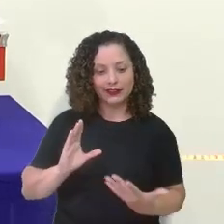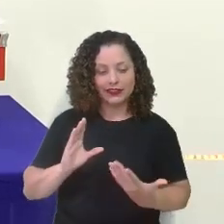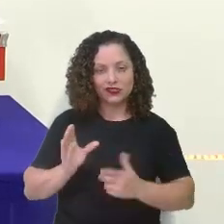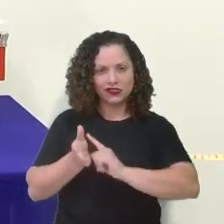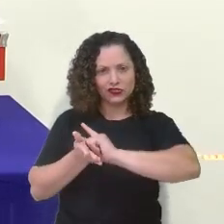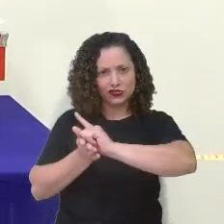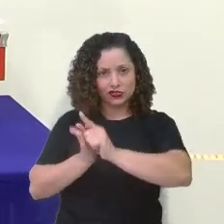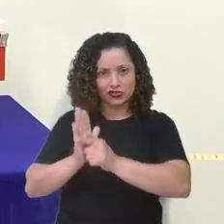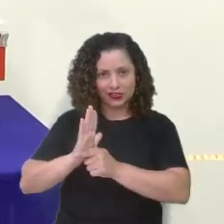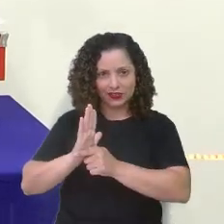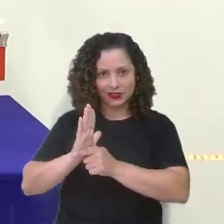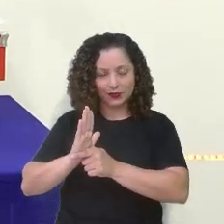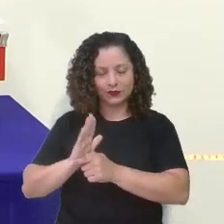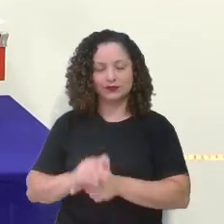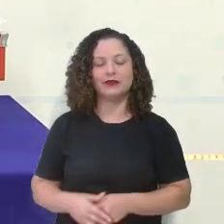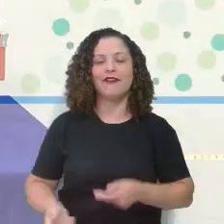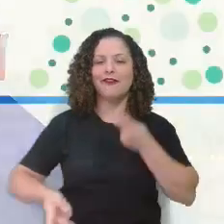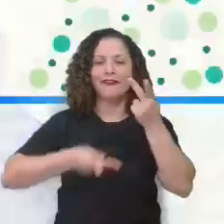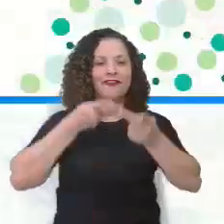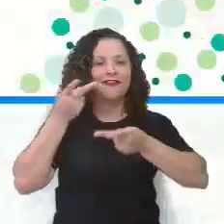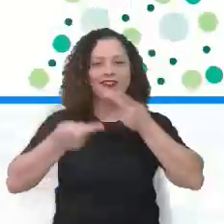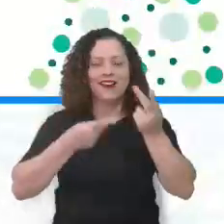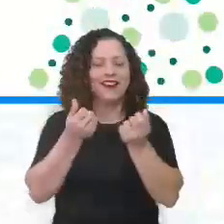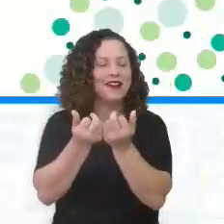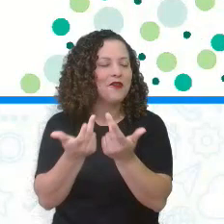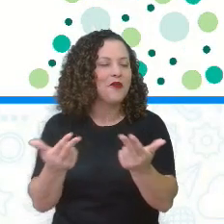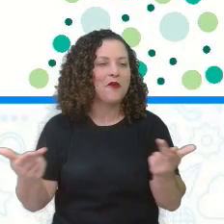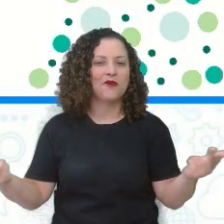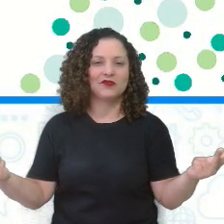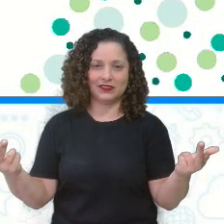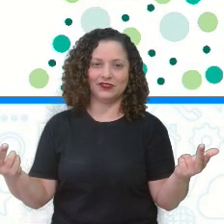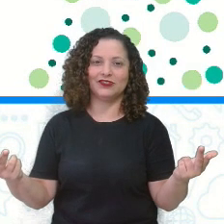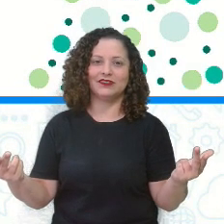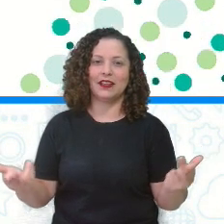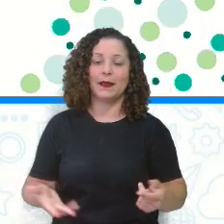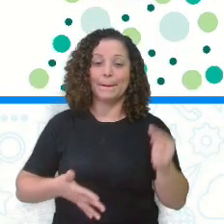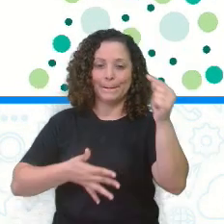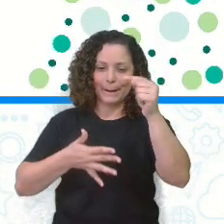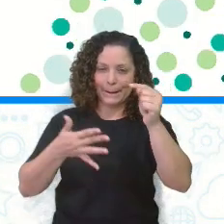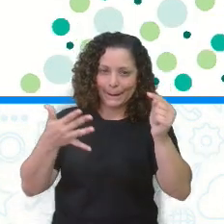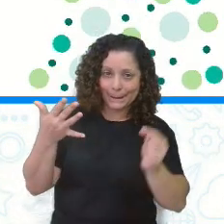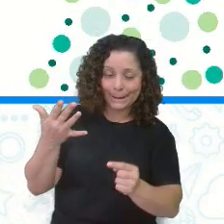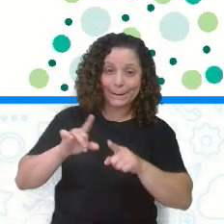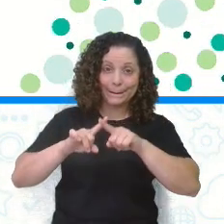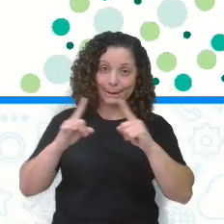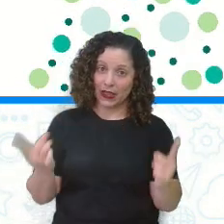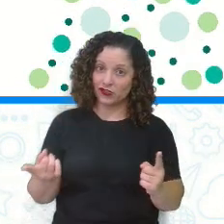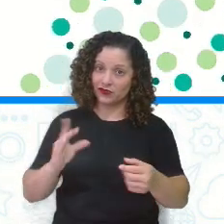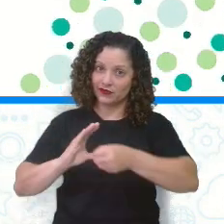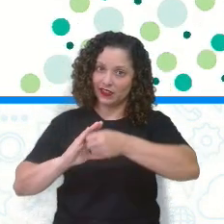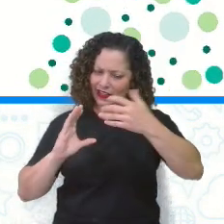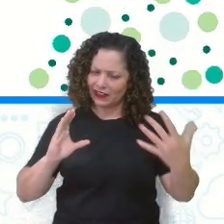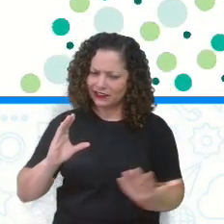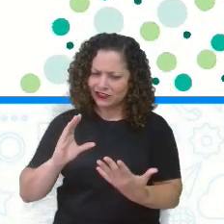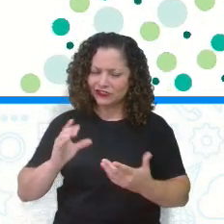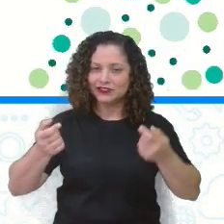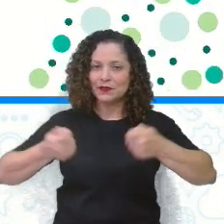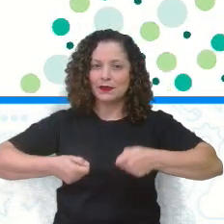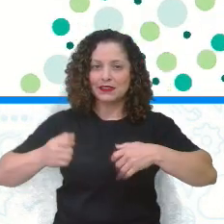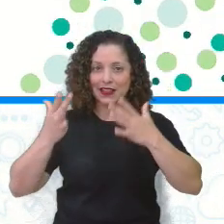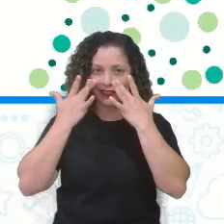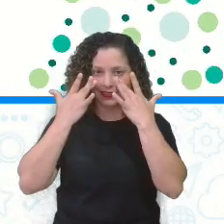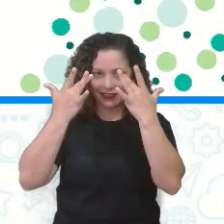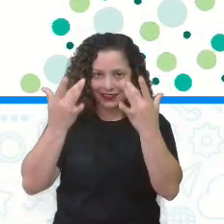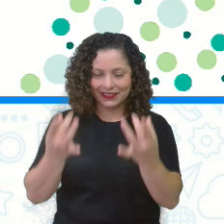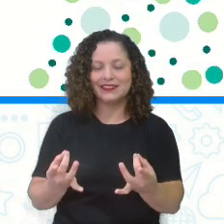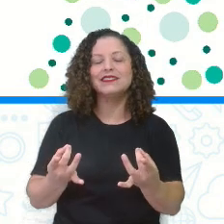desse gênero? Eu já falei tanta coisa boa dele, mas tem algumas características que a gente precisa estar bem atento na